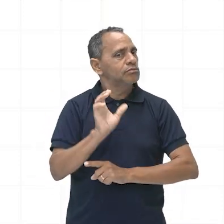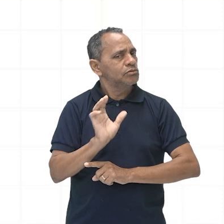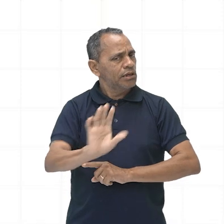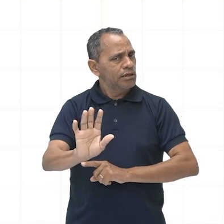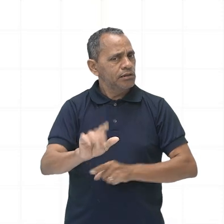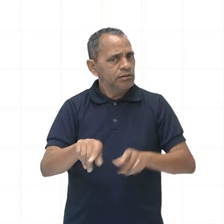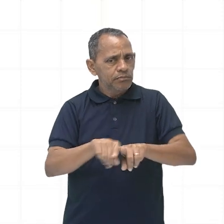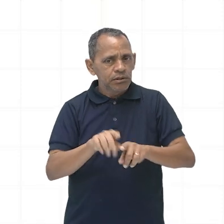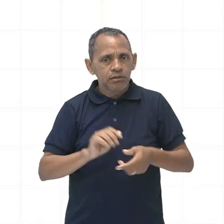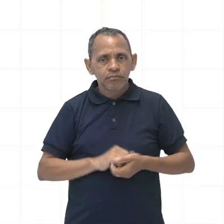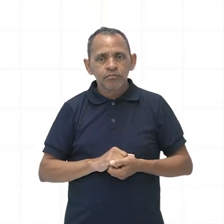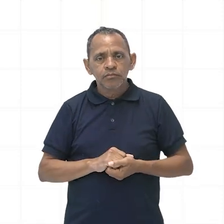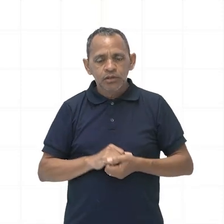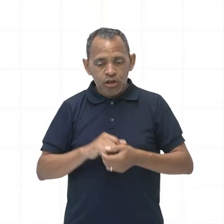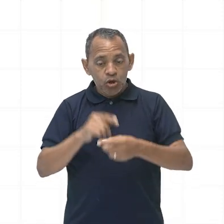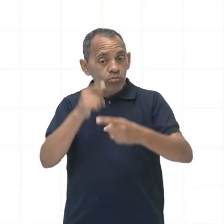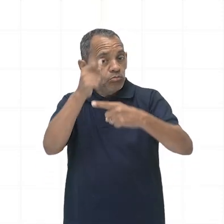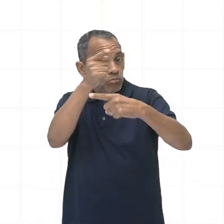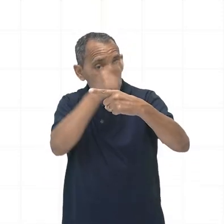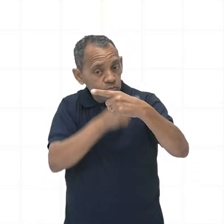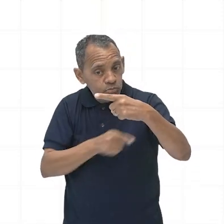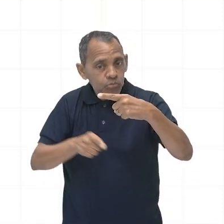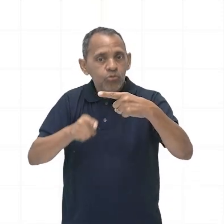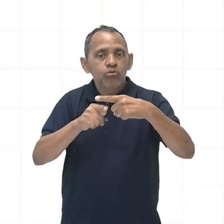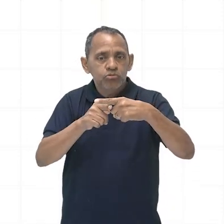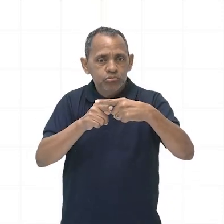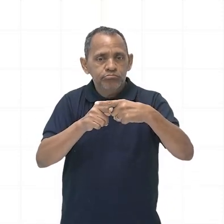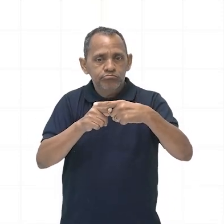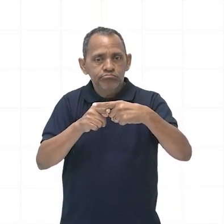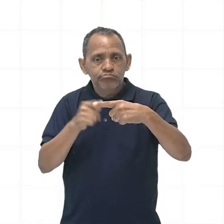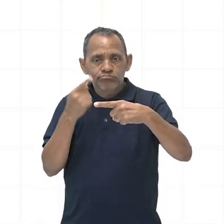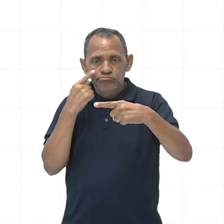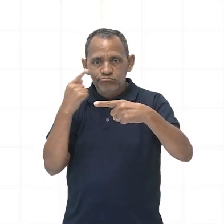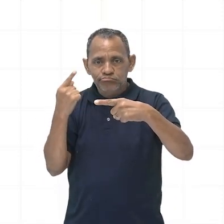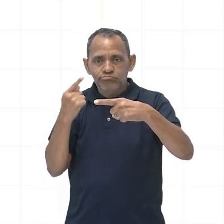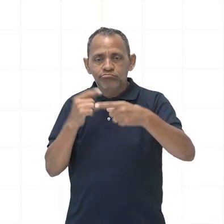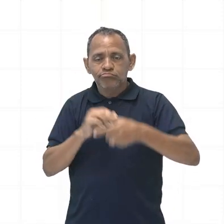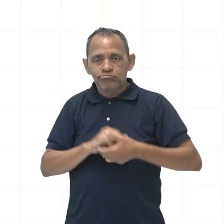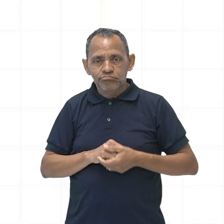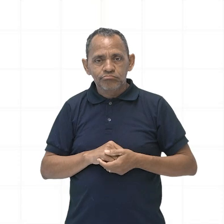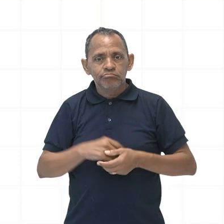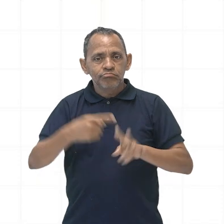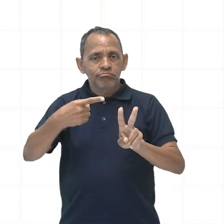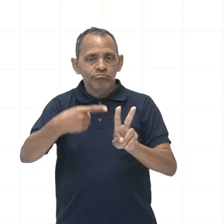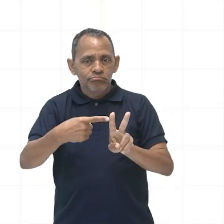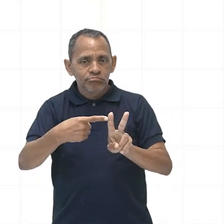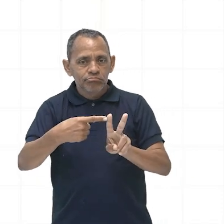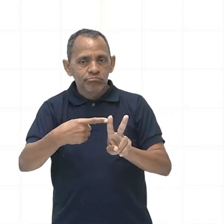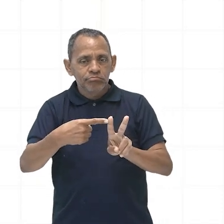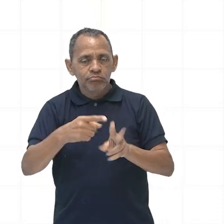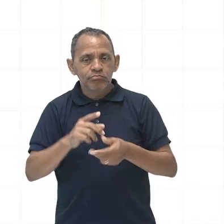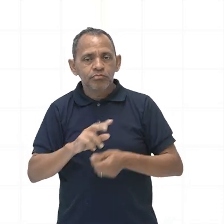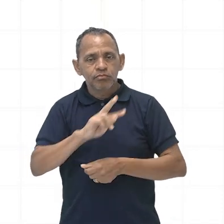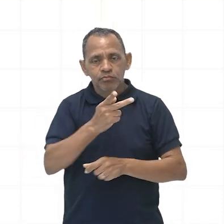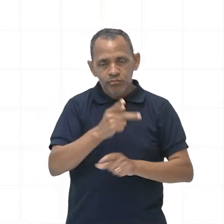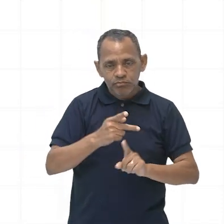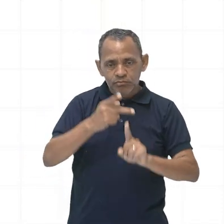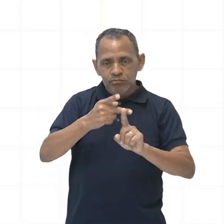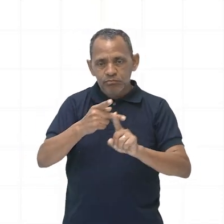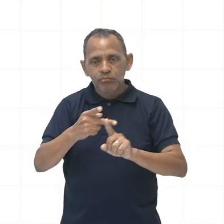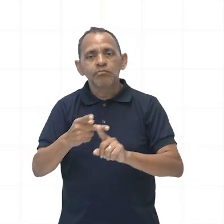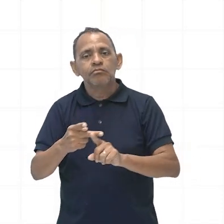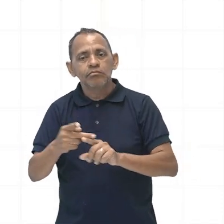faço? Passo esse quadrado para o outro lado como raiz. Então, H ao quadrado é igual a raiz